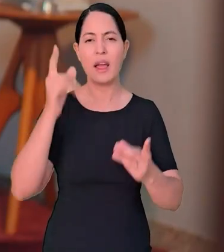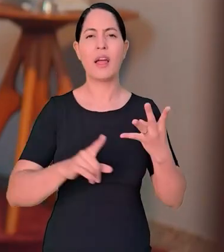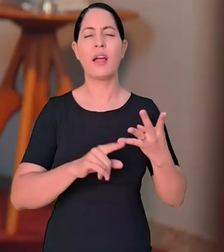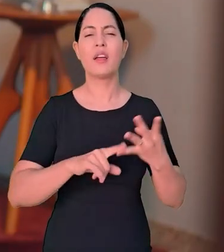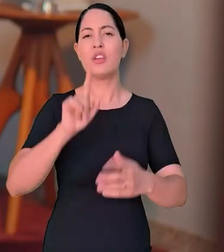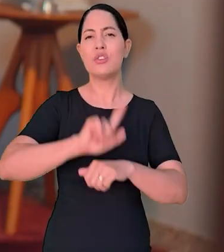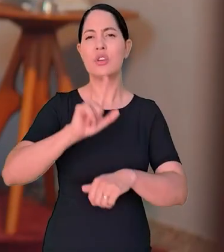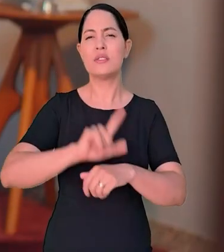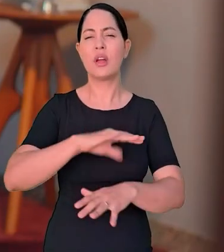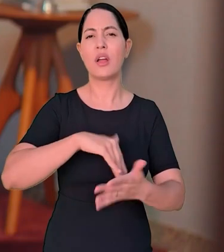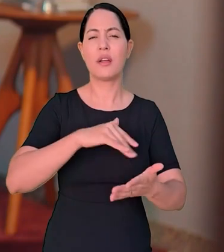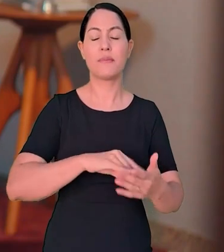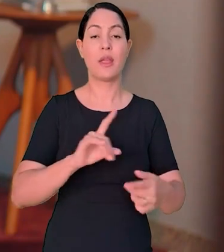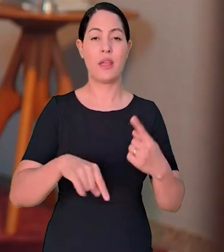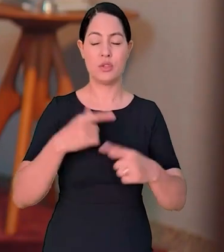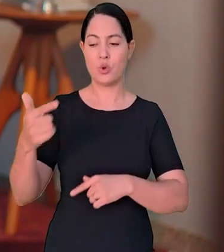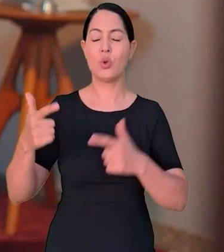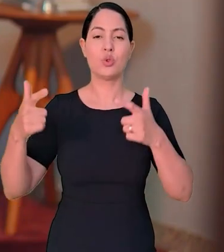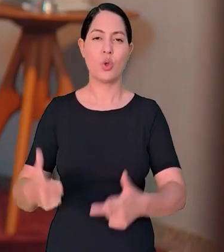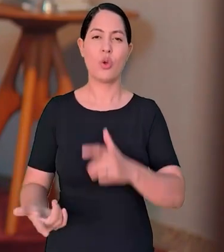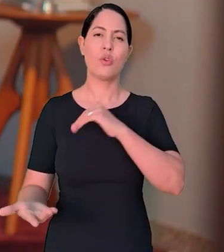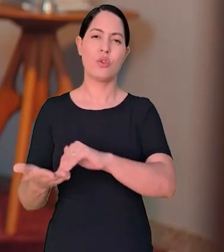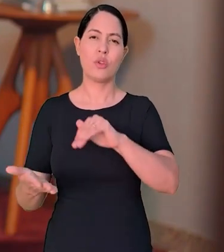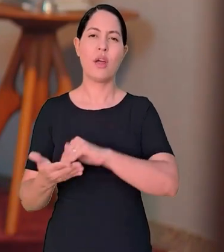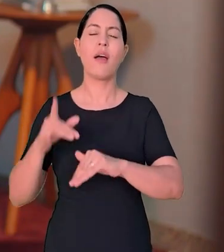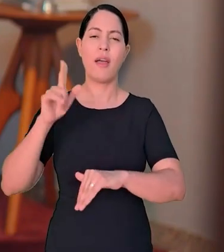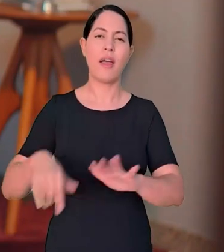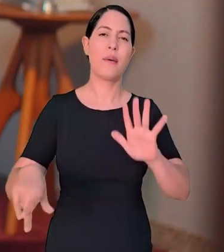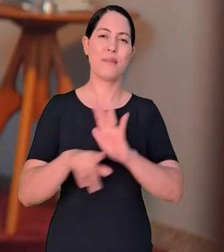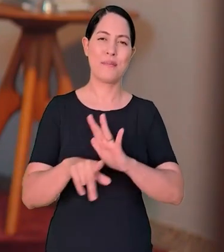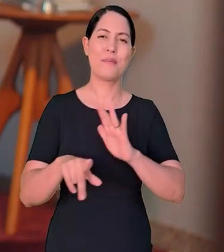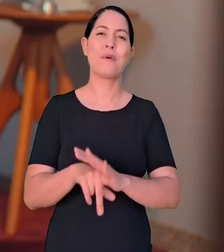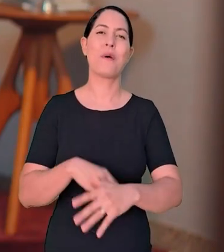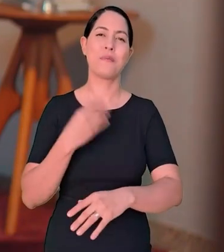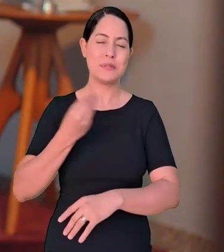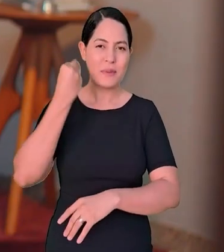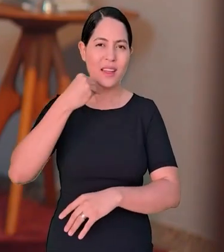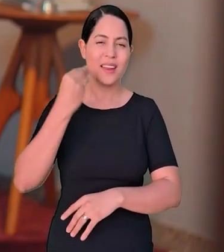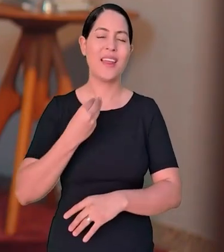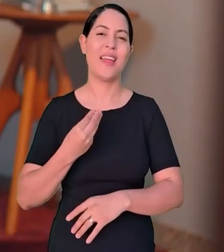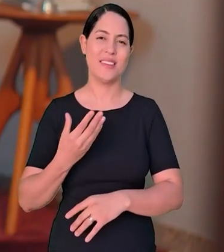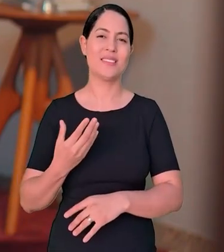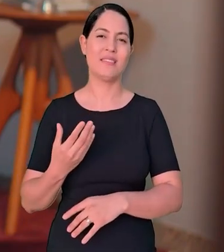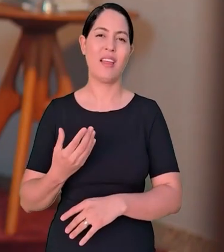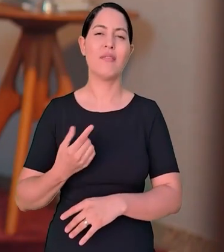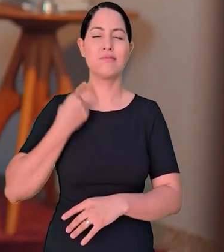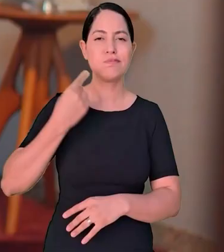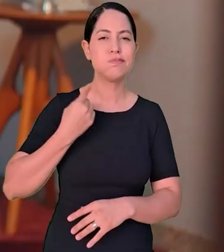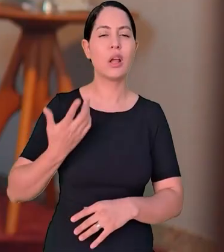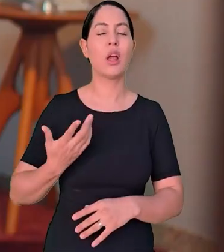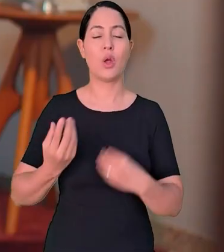momento dentro dos escritórios cadastrados, daí se chamar residência jurídica. Então, o advogado faz essa primeira parte para aprender,